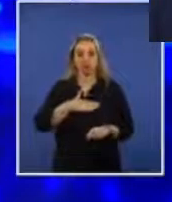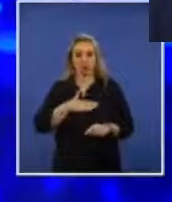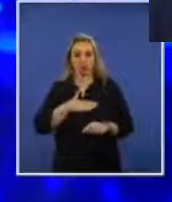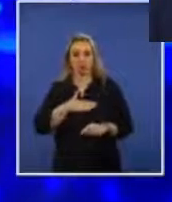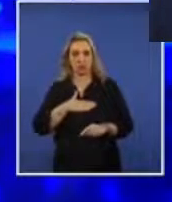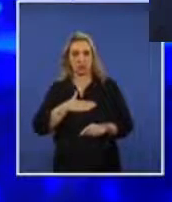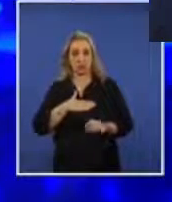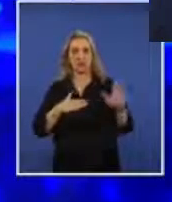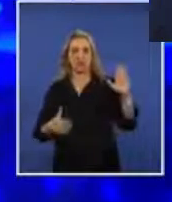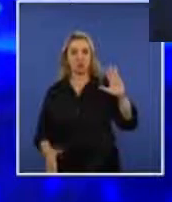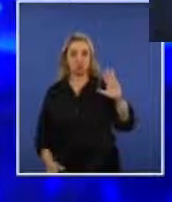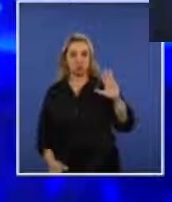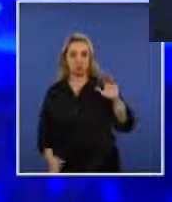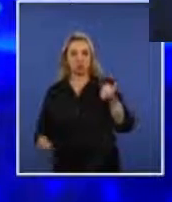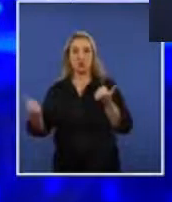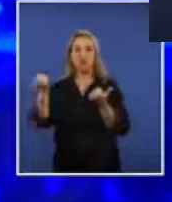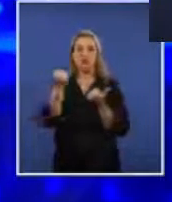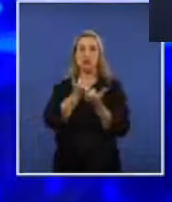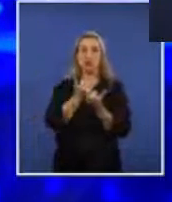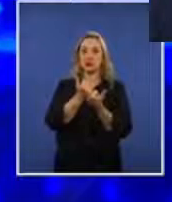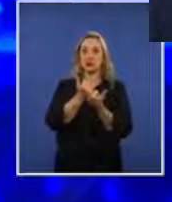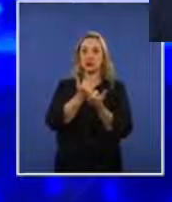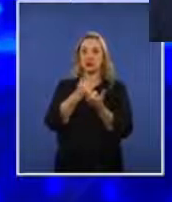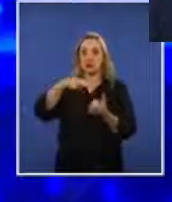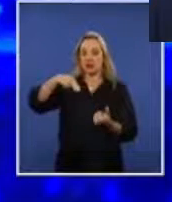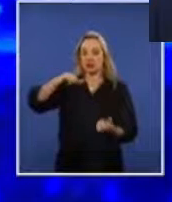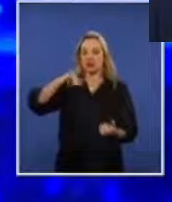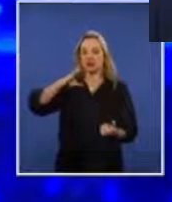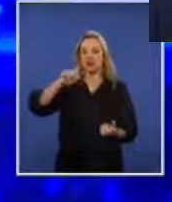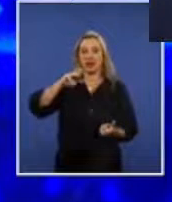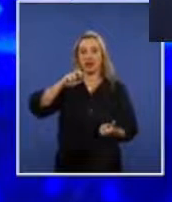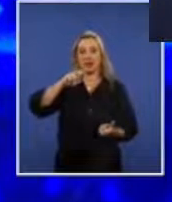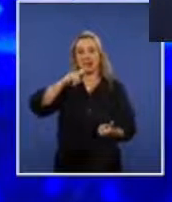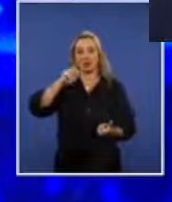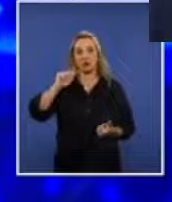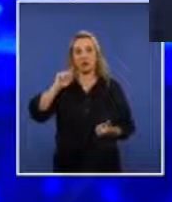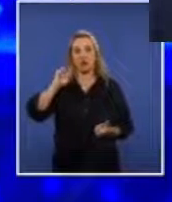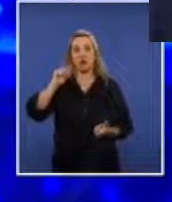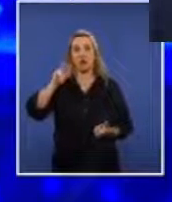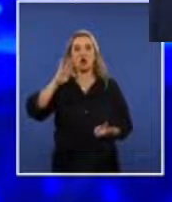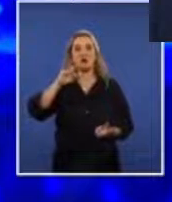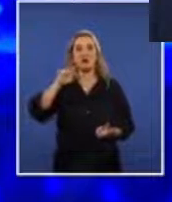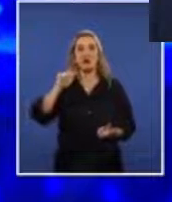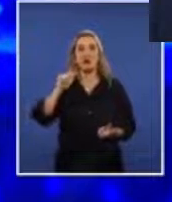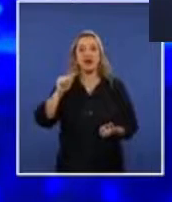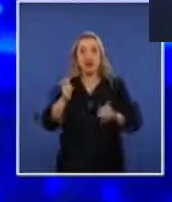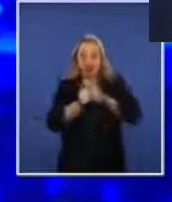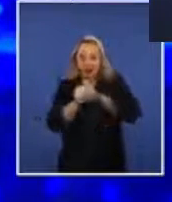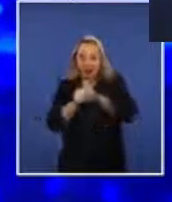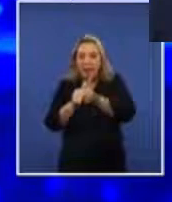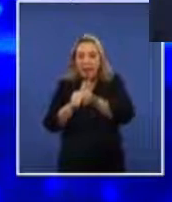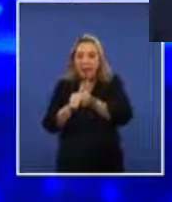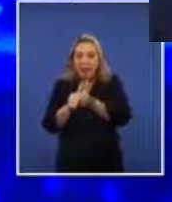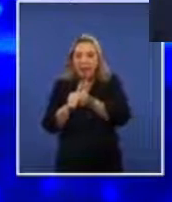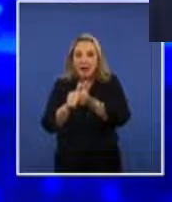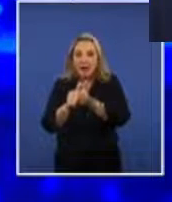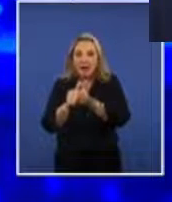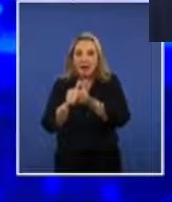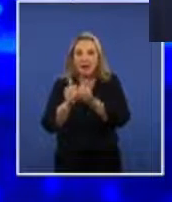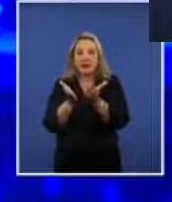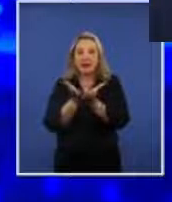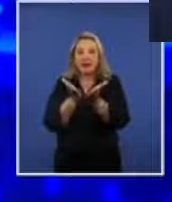Lula apoiou na Nicarágua, Ortega, que agora persegue cristãos,